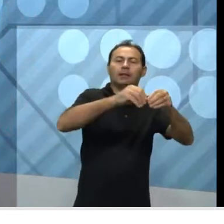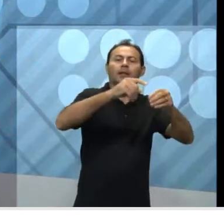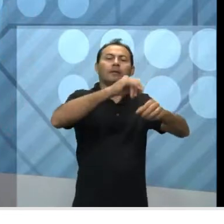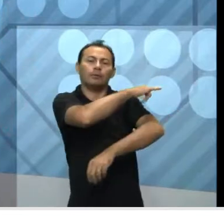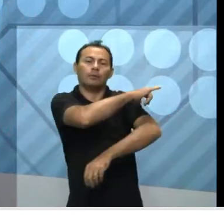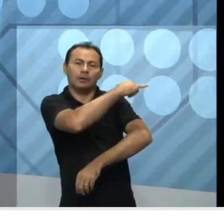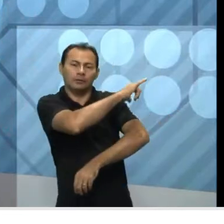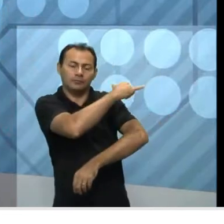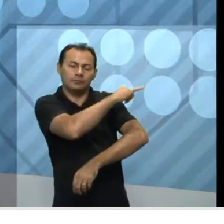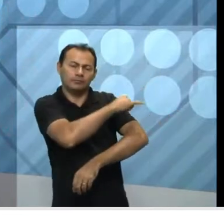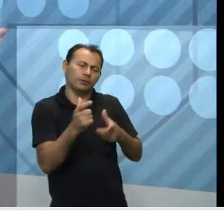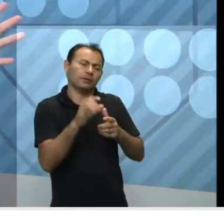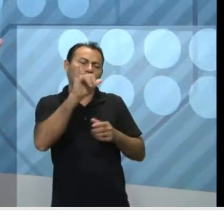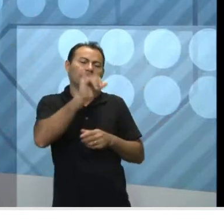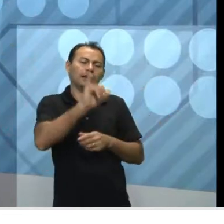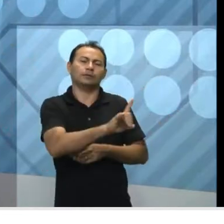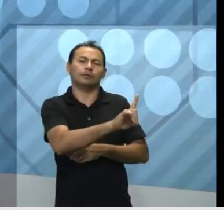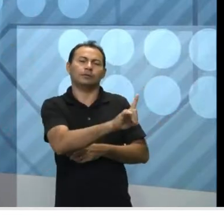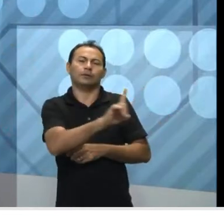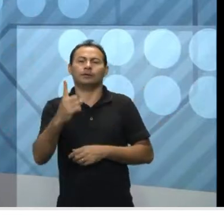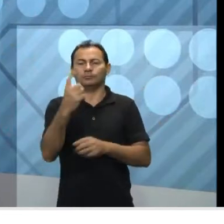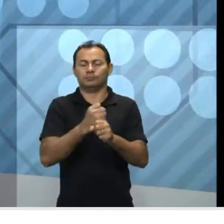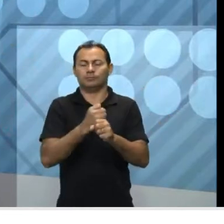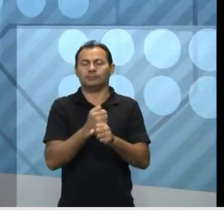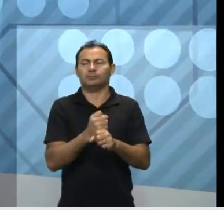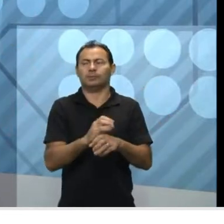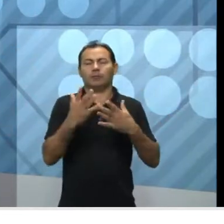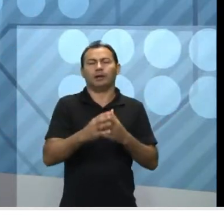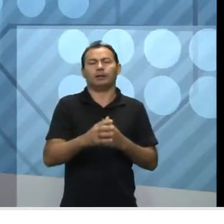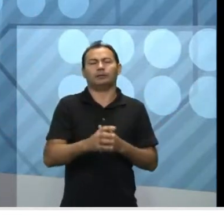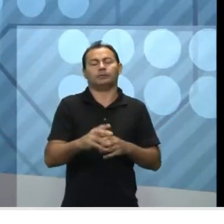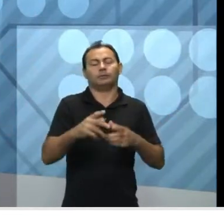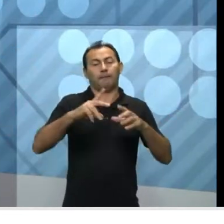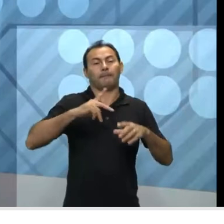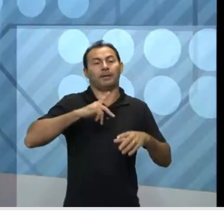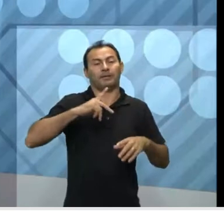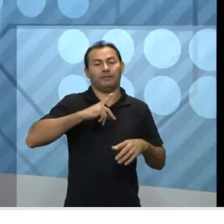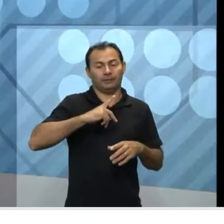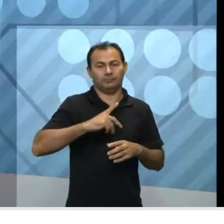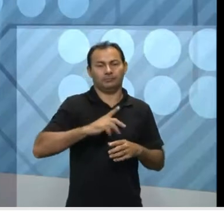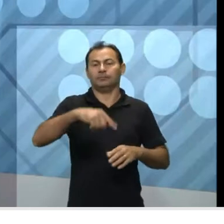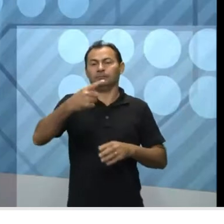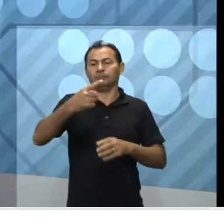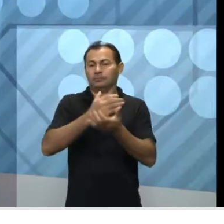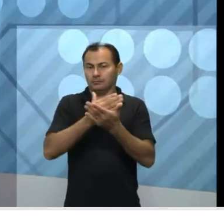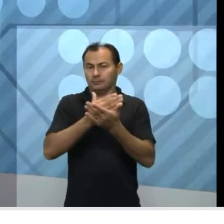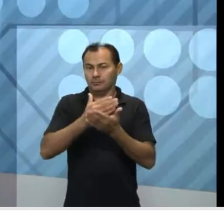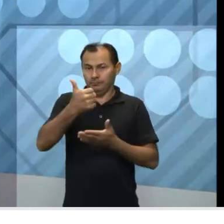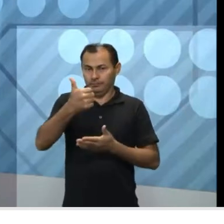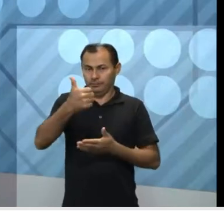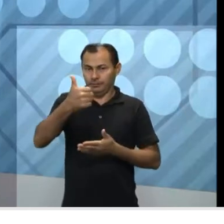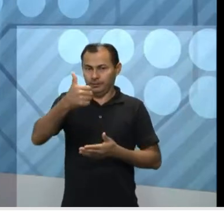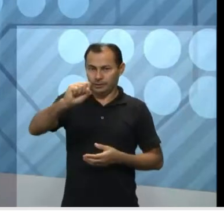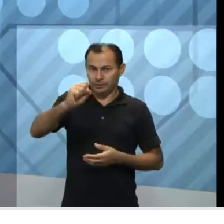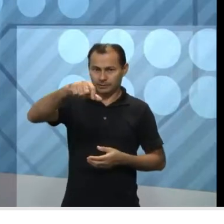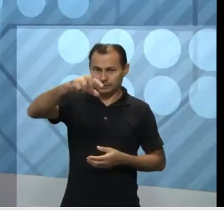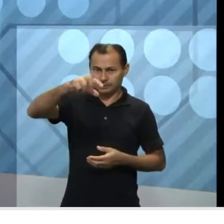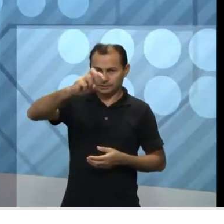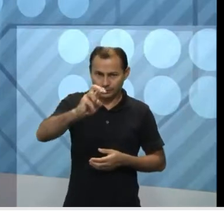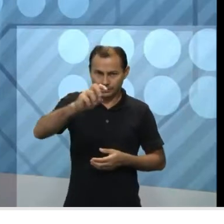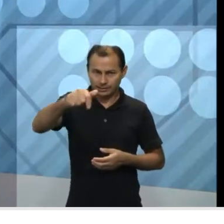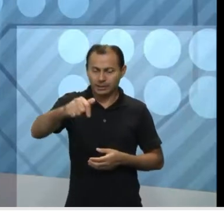ano, enquanto ele era privado. Depois, a partir de 1857, que o Instituto Nacional se torna público e ele